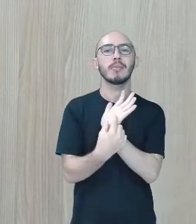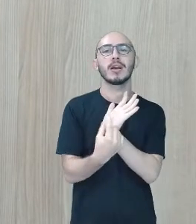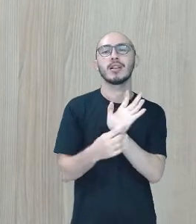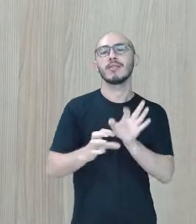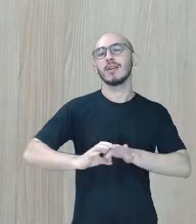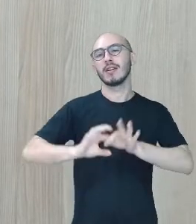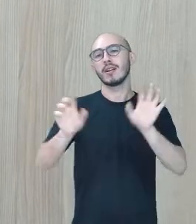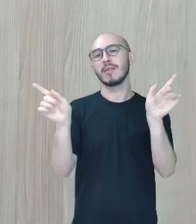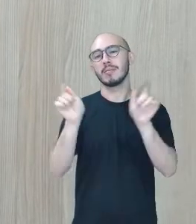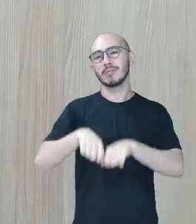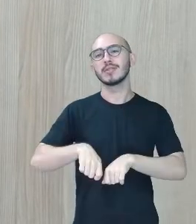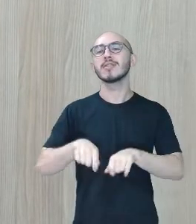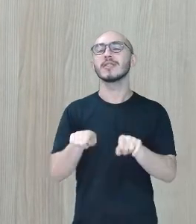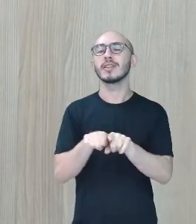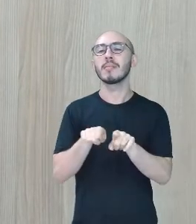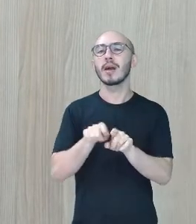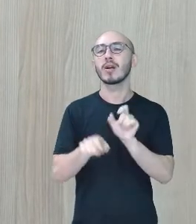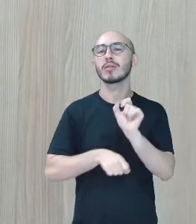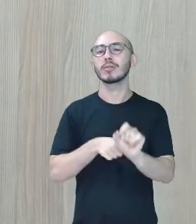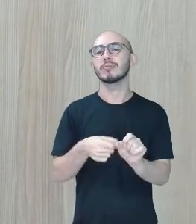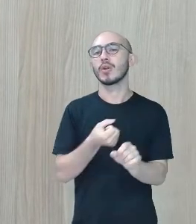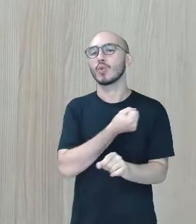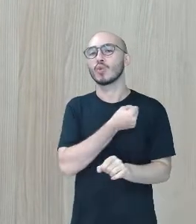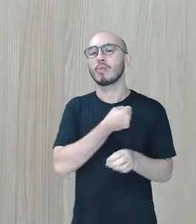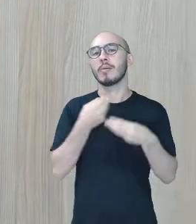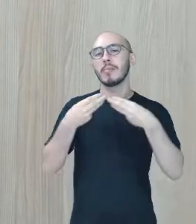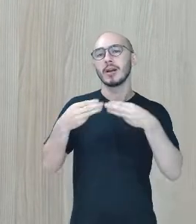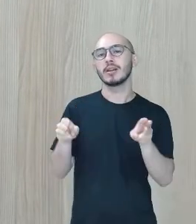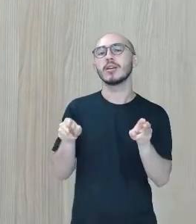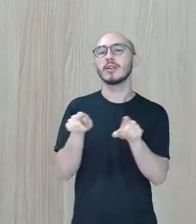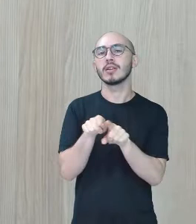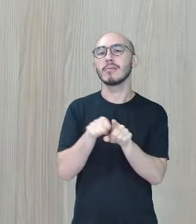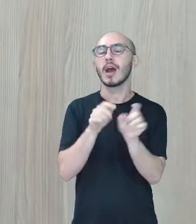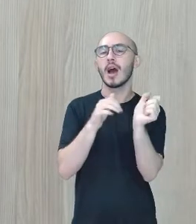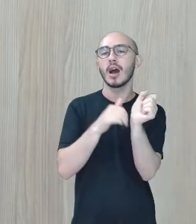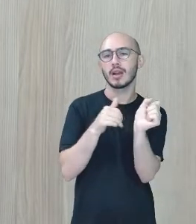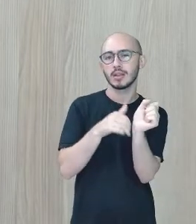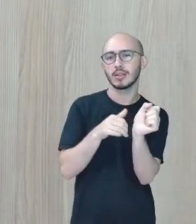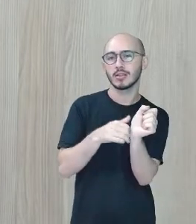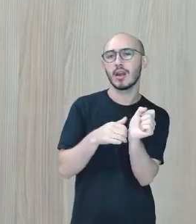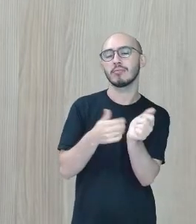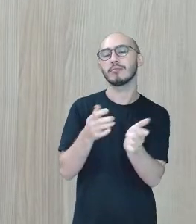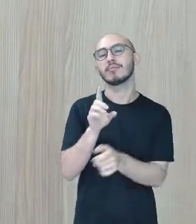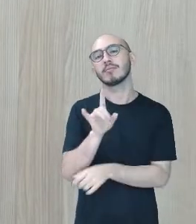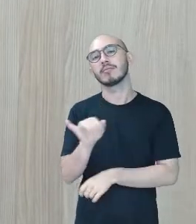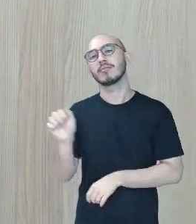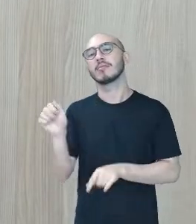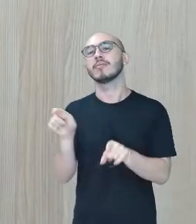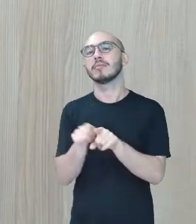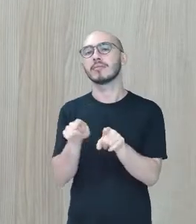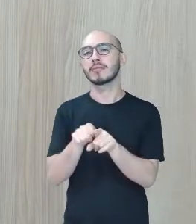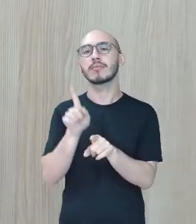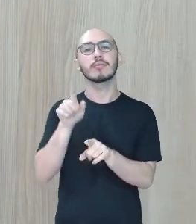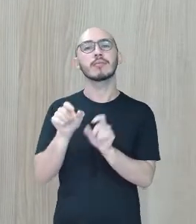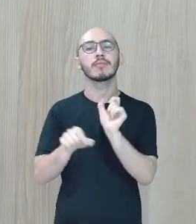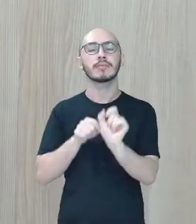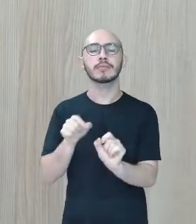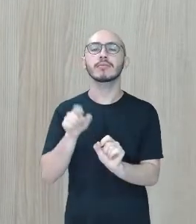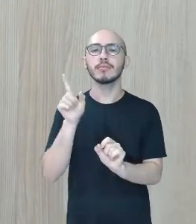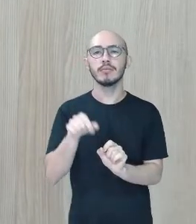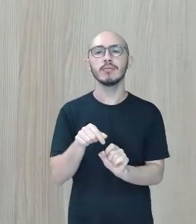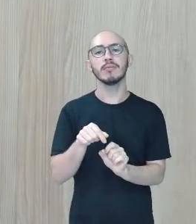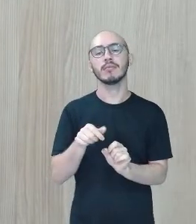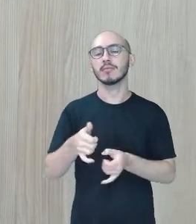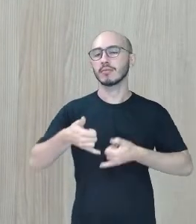aplicativos, fazer o download e logar com uma matrícula, o login utilizando a matrícula e como a senha utilizando